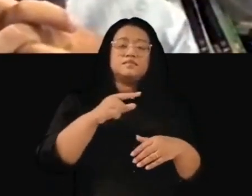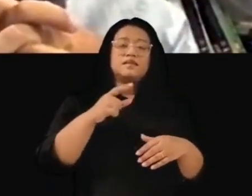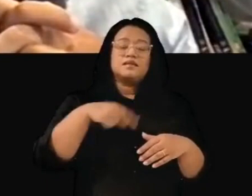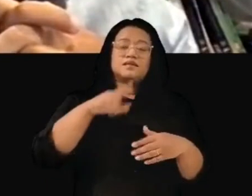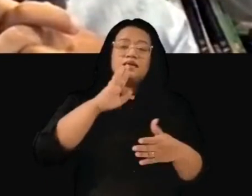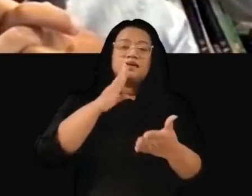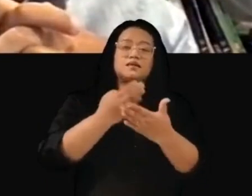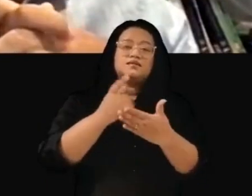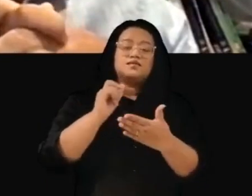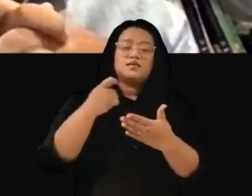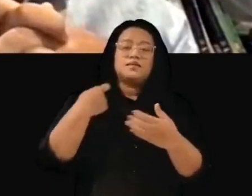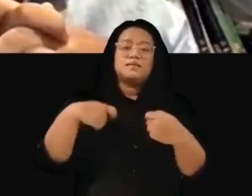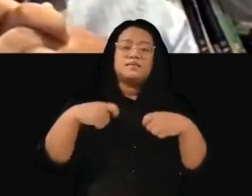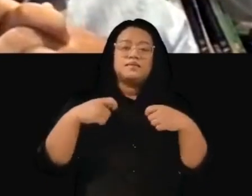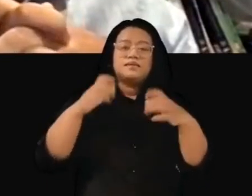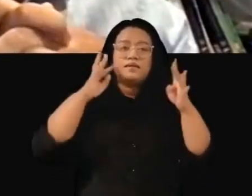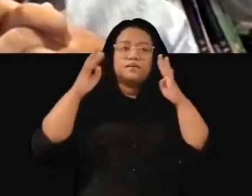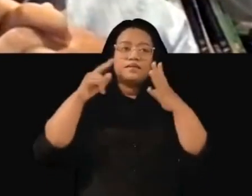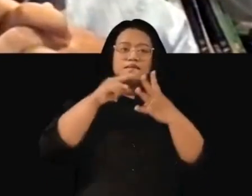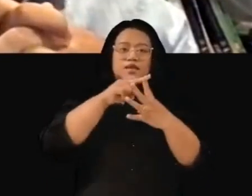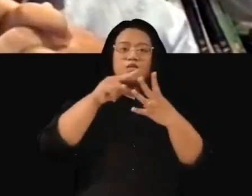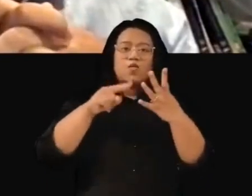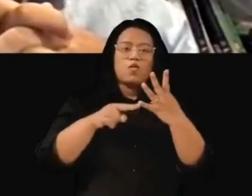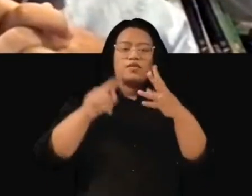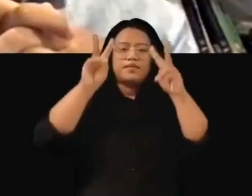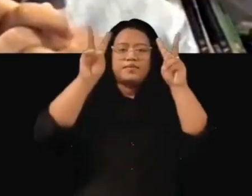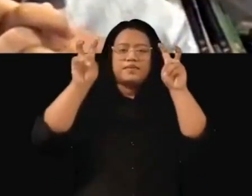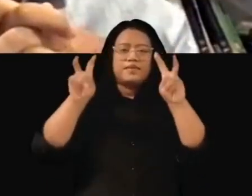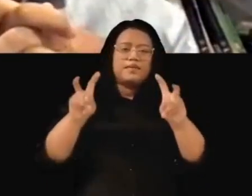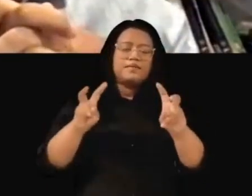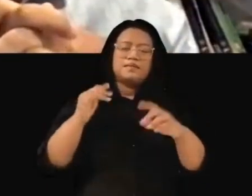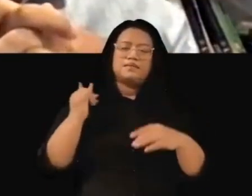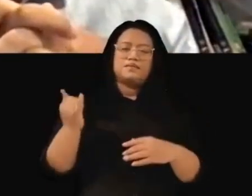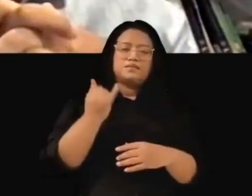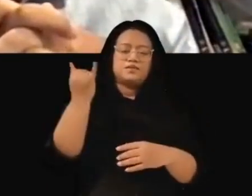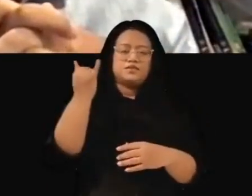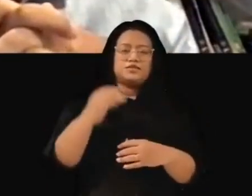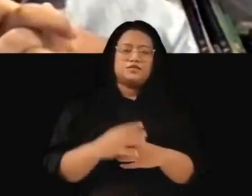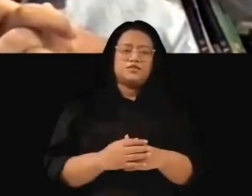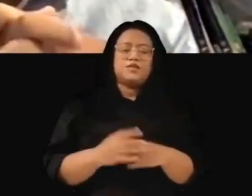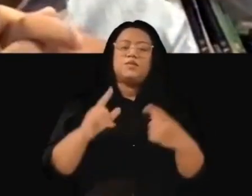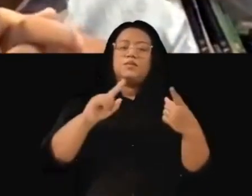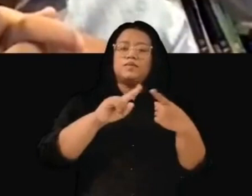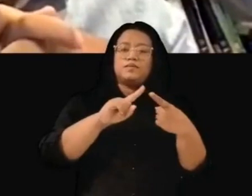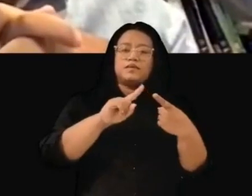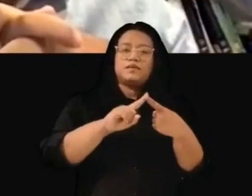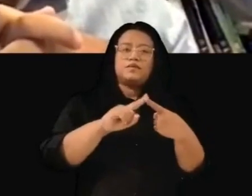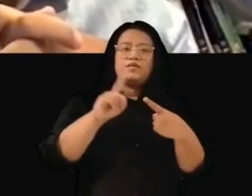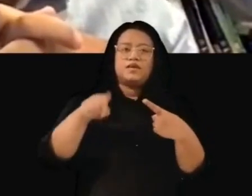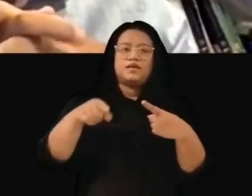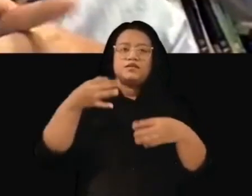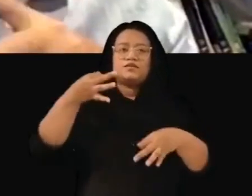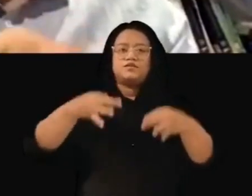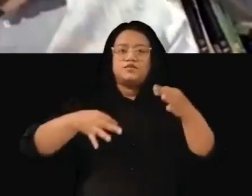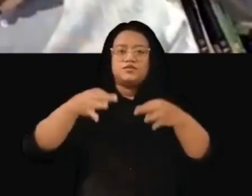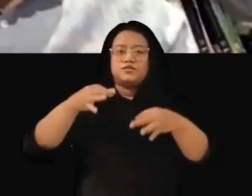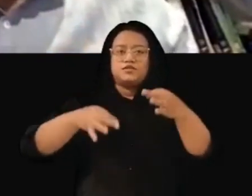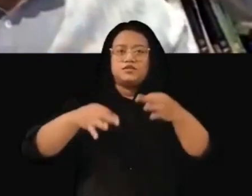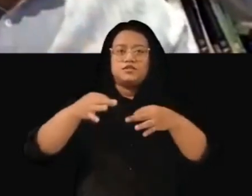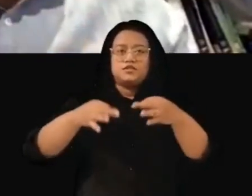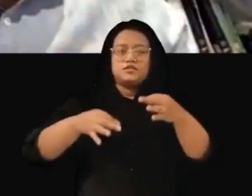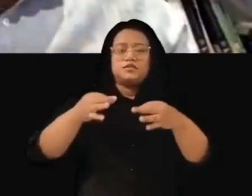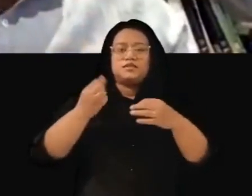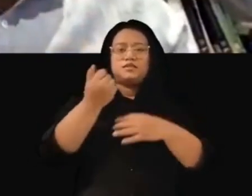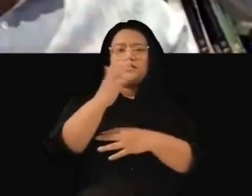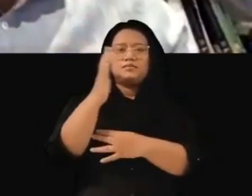pensar em 4 temas fundamentais, né? O primeiro, a justiça ambiental, que é um